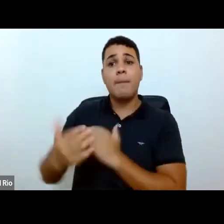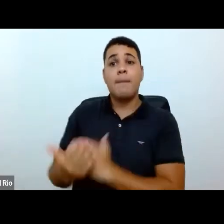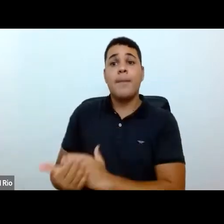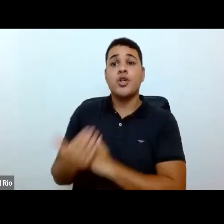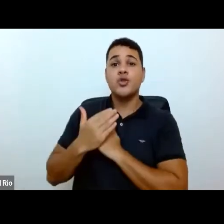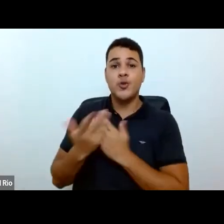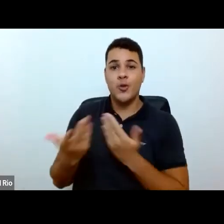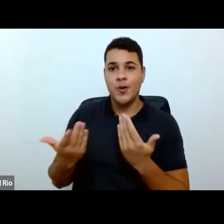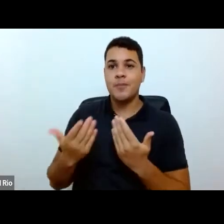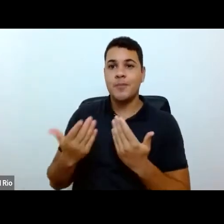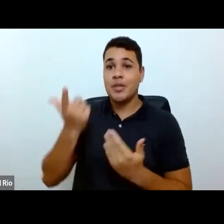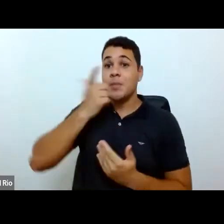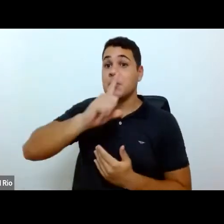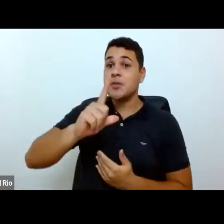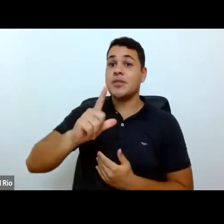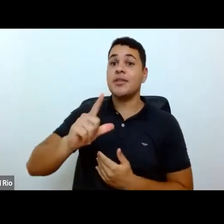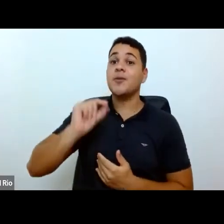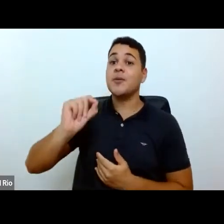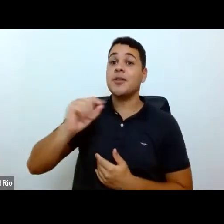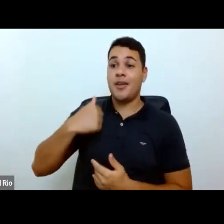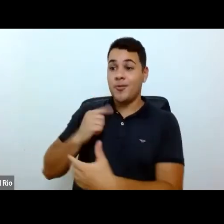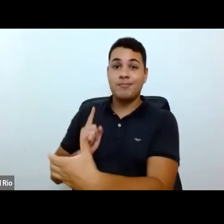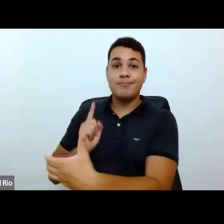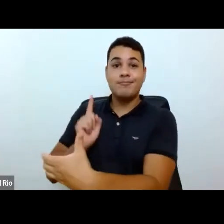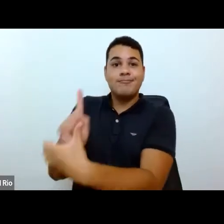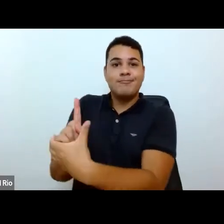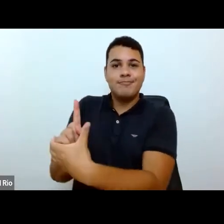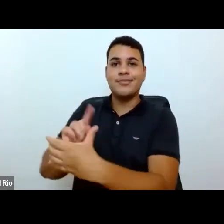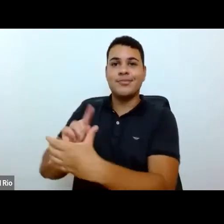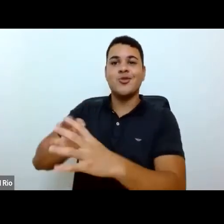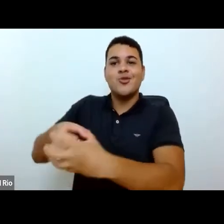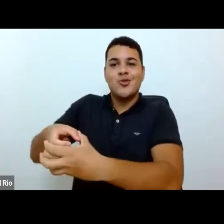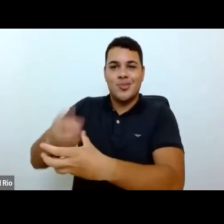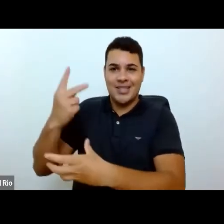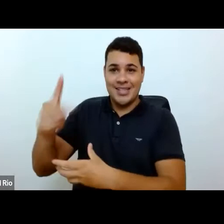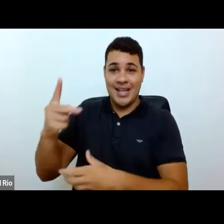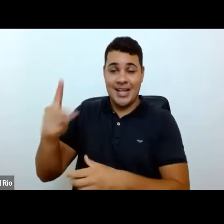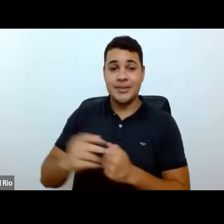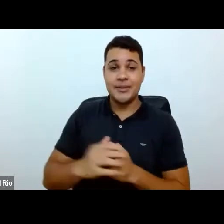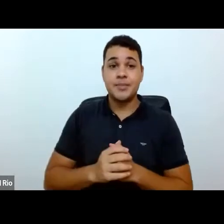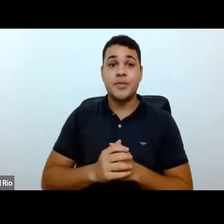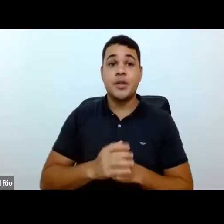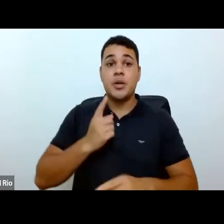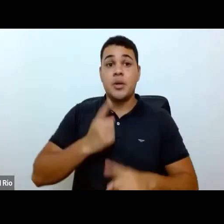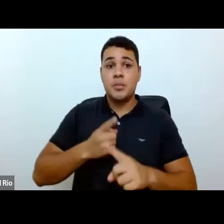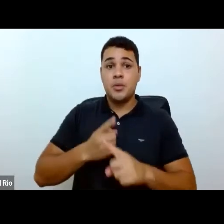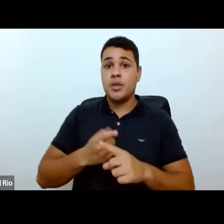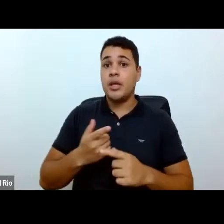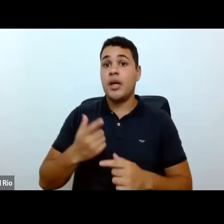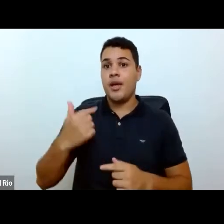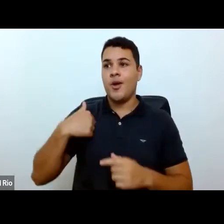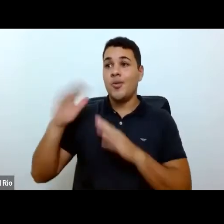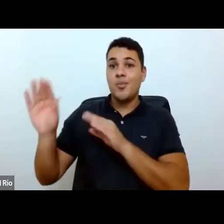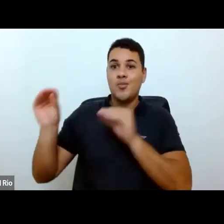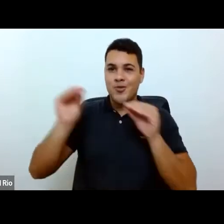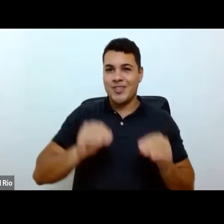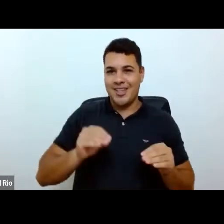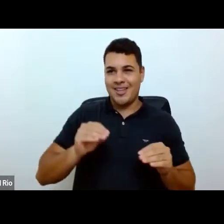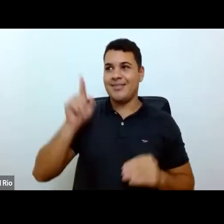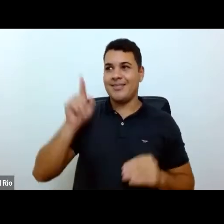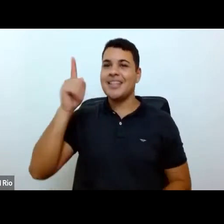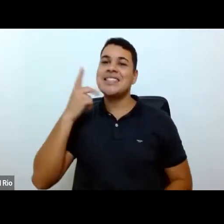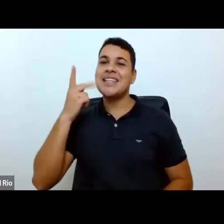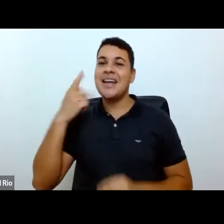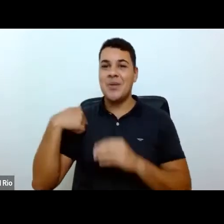me possibilitou, né, ter um acolhimento aqui na cidade do Rio de Janeiro, porque até então, de condições imediatas de mudar do Ceará para o Rio, eu jamais